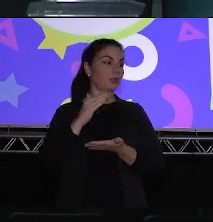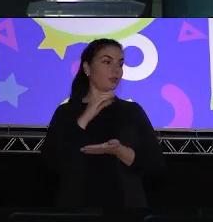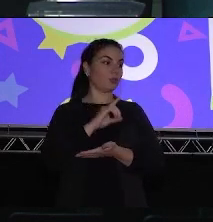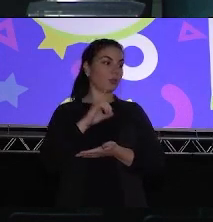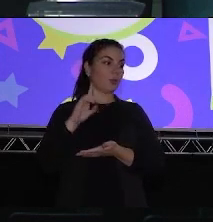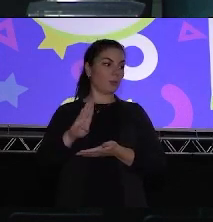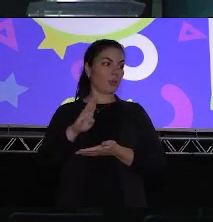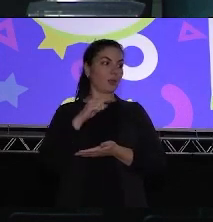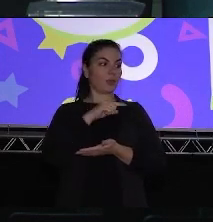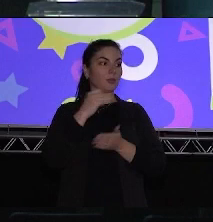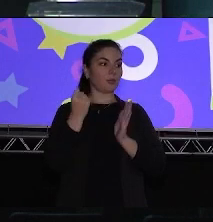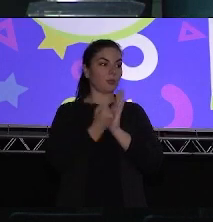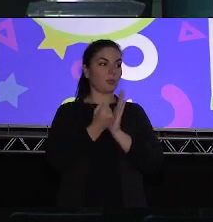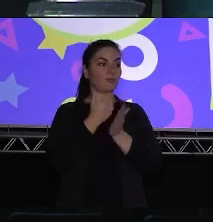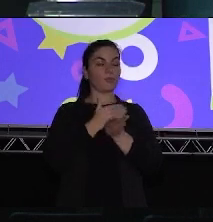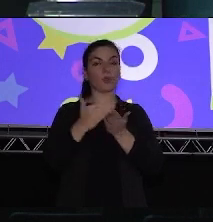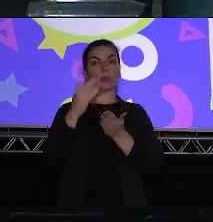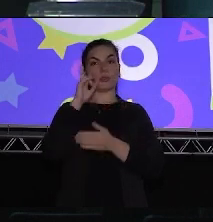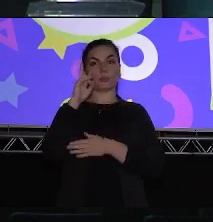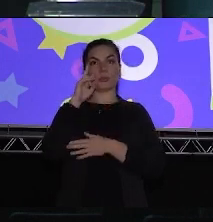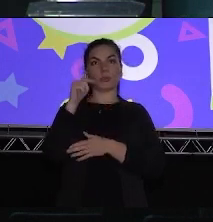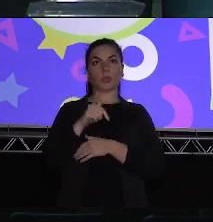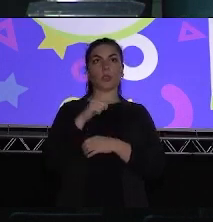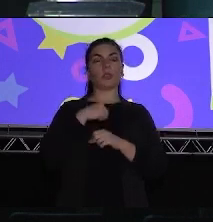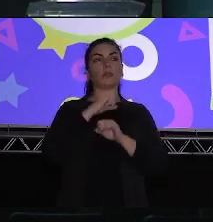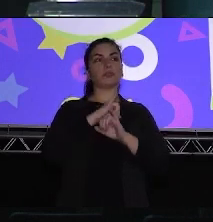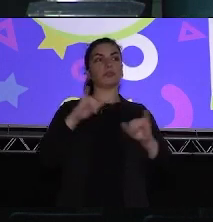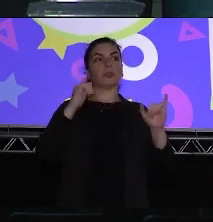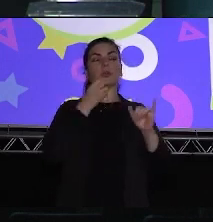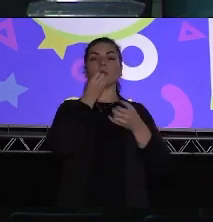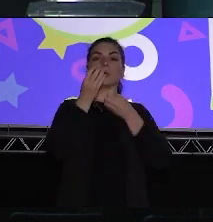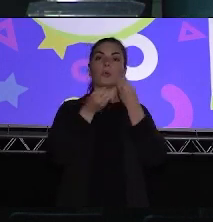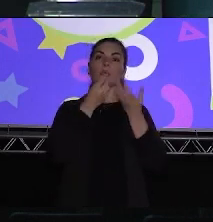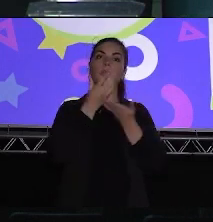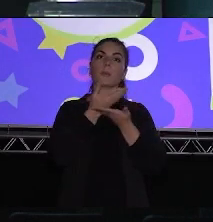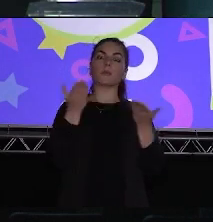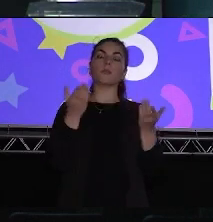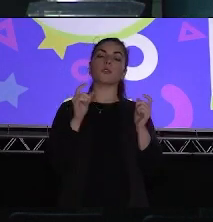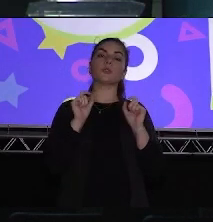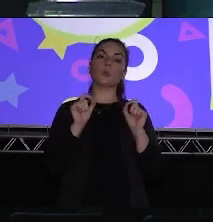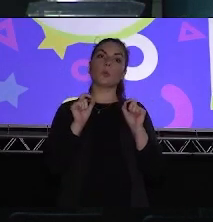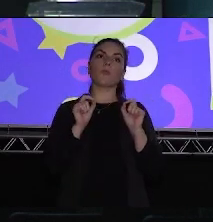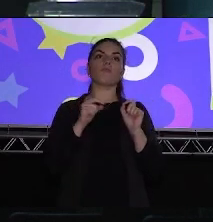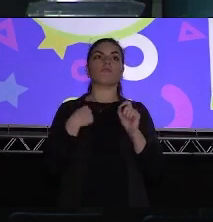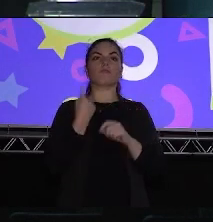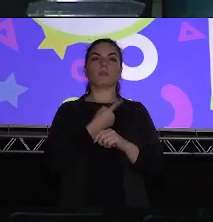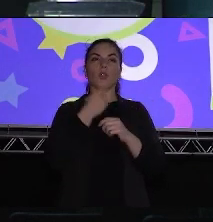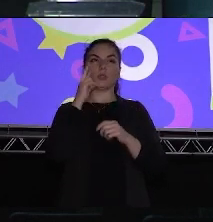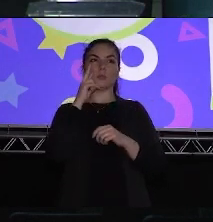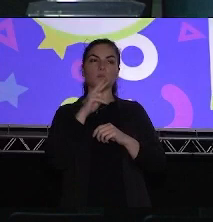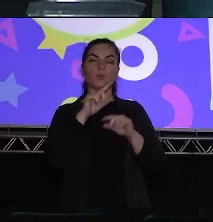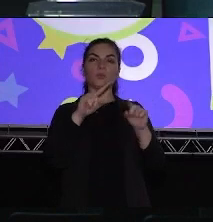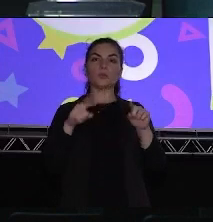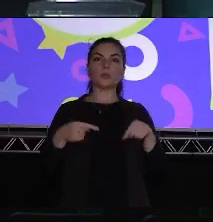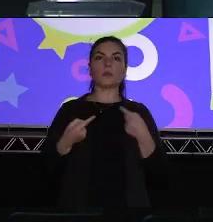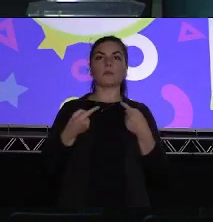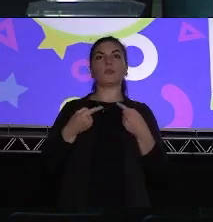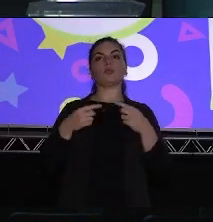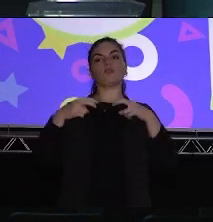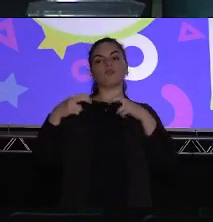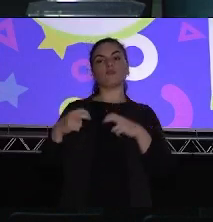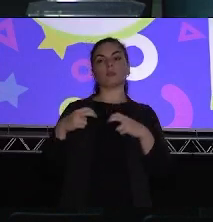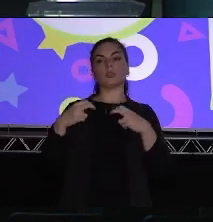logo, comece uma história aqui. E eu poderia dizer para vocês que a gente olhou para esses desafios, sentou numa sala